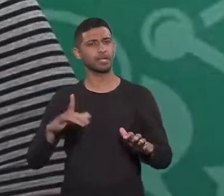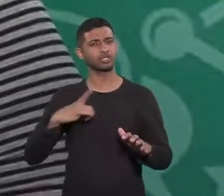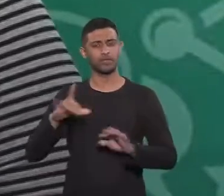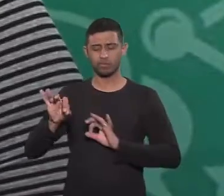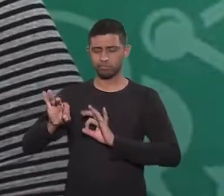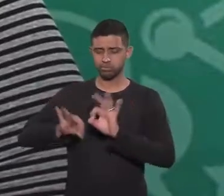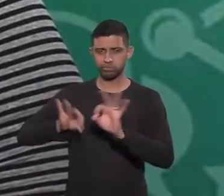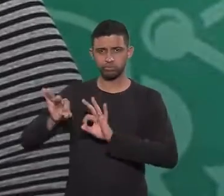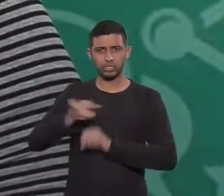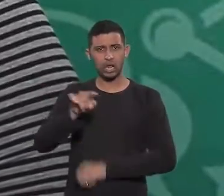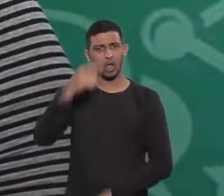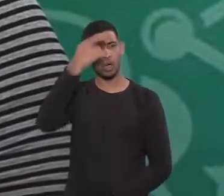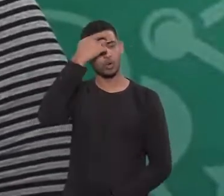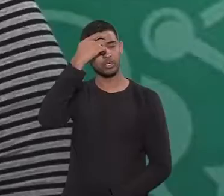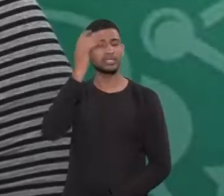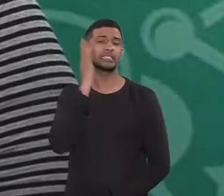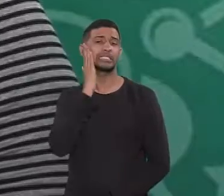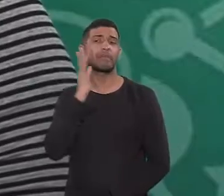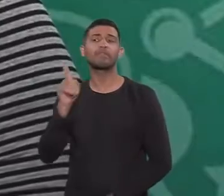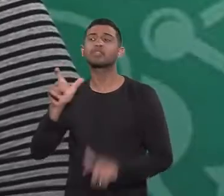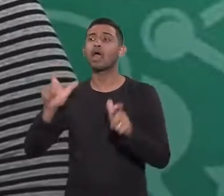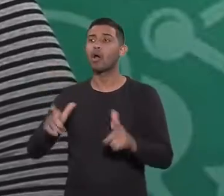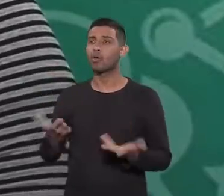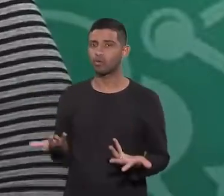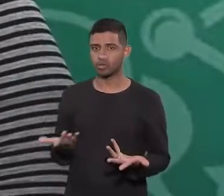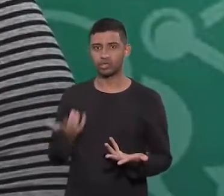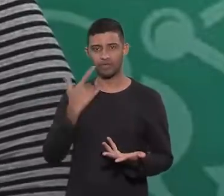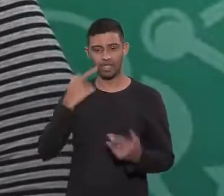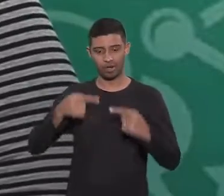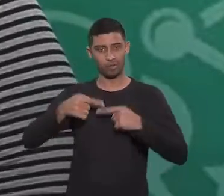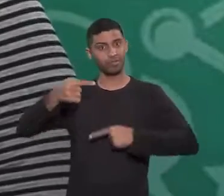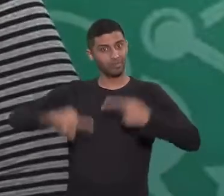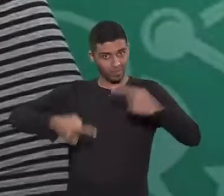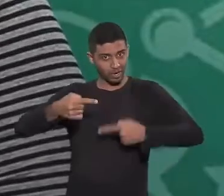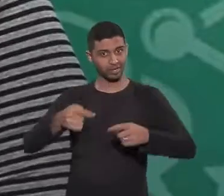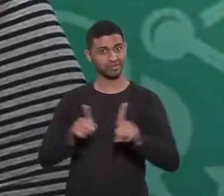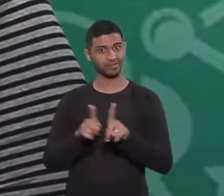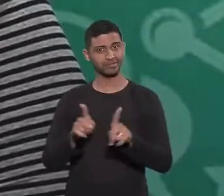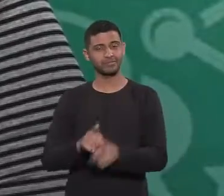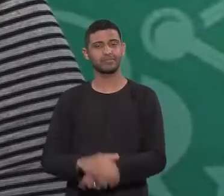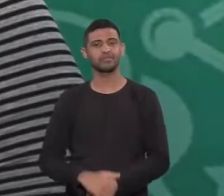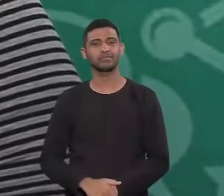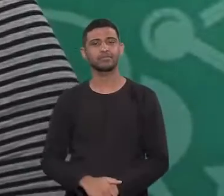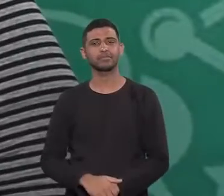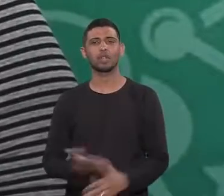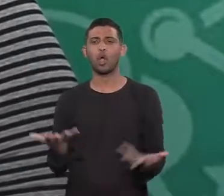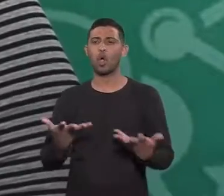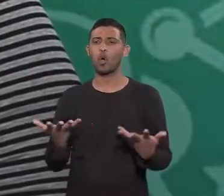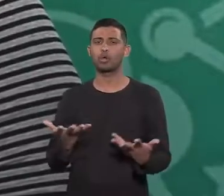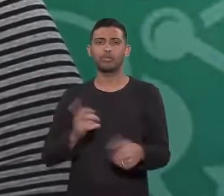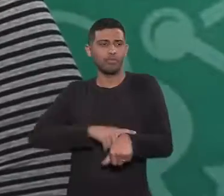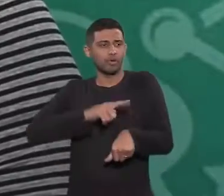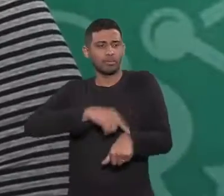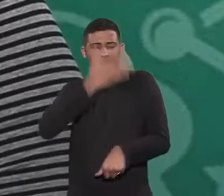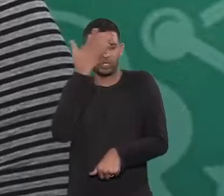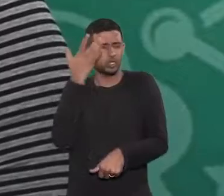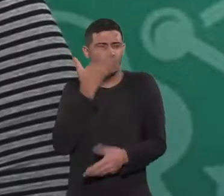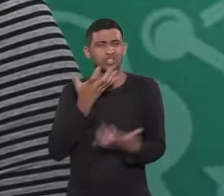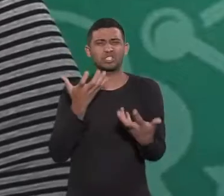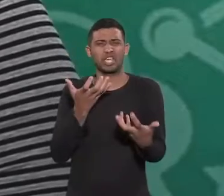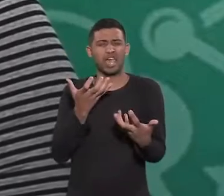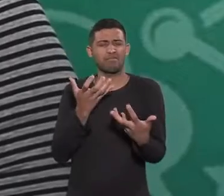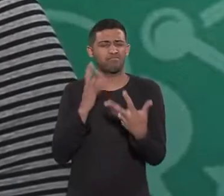Mas ele teve um processo de tomada de consciência de entender o lugar que ele estava, e esse lugar é político também. A gente hoje vive um momento que as pessoas